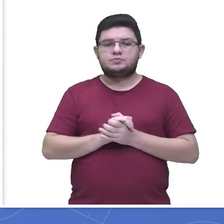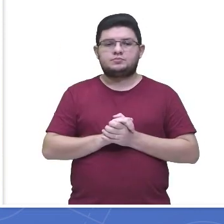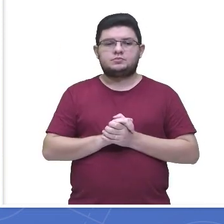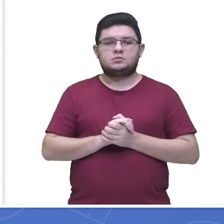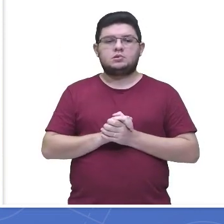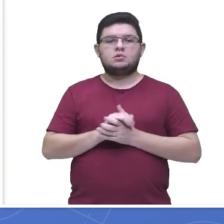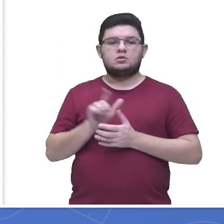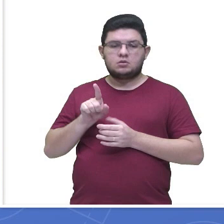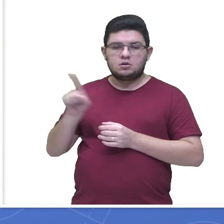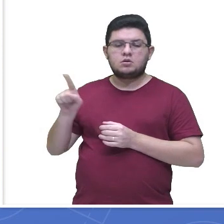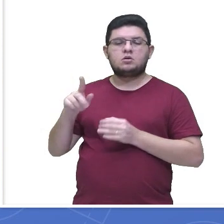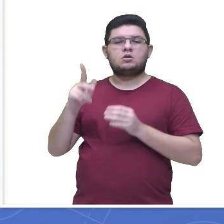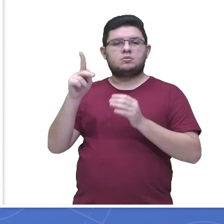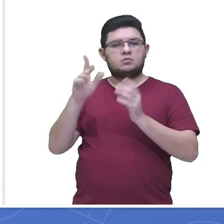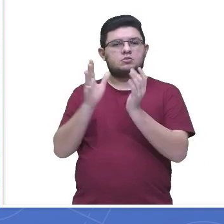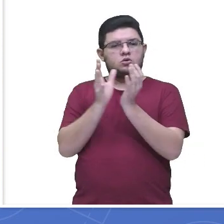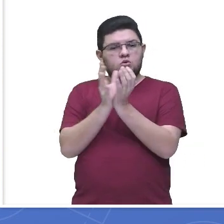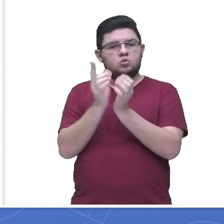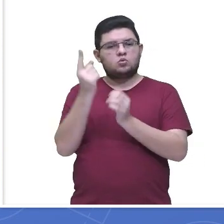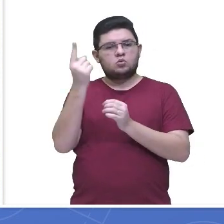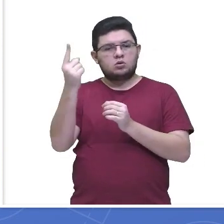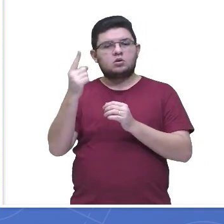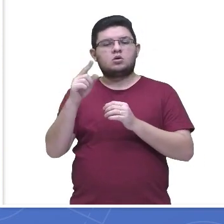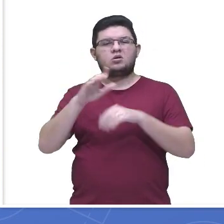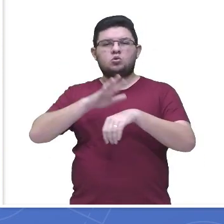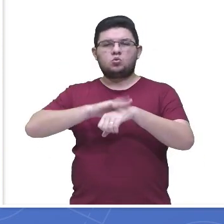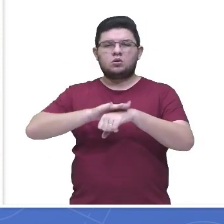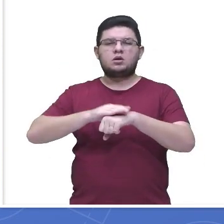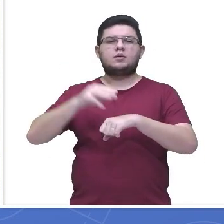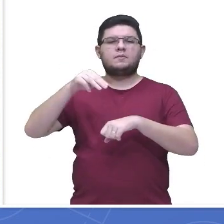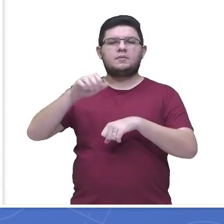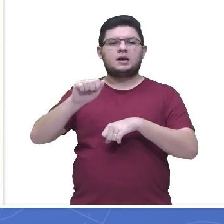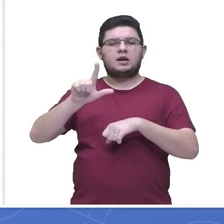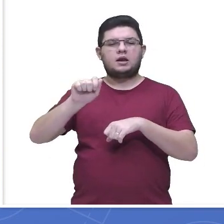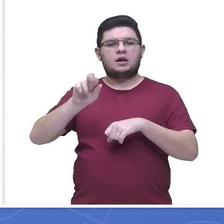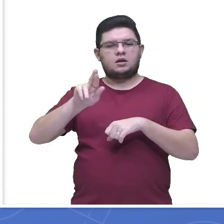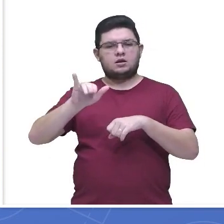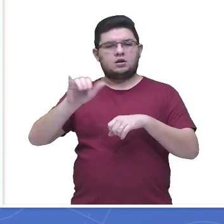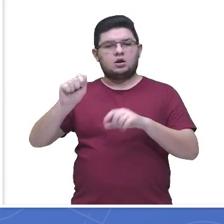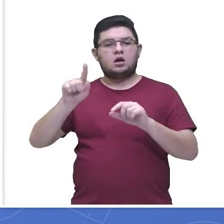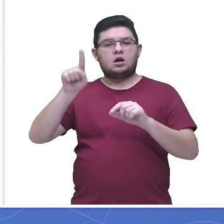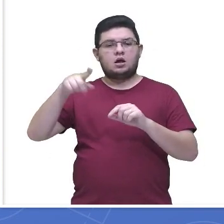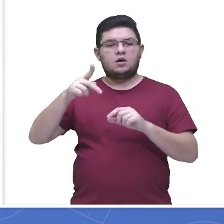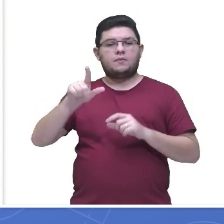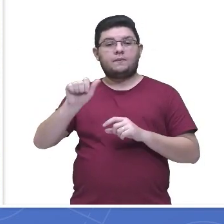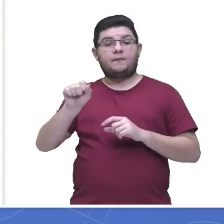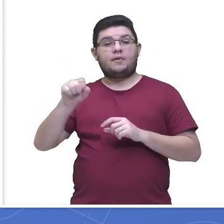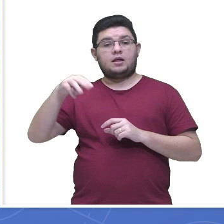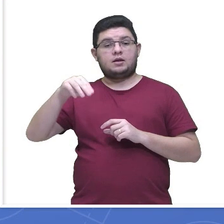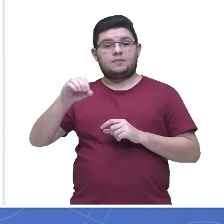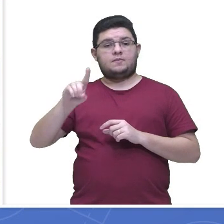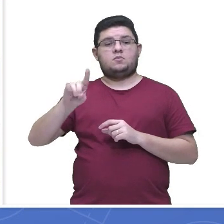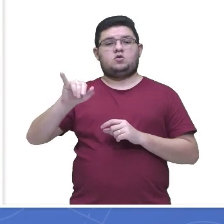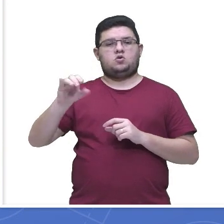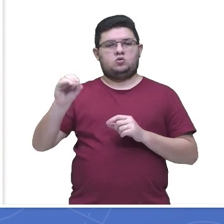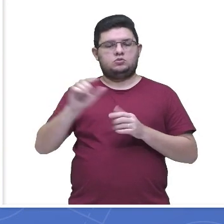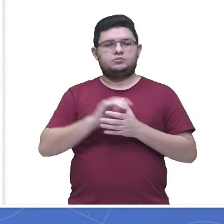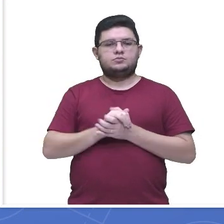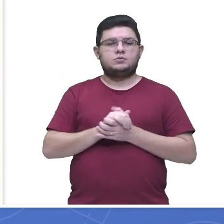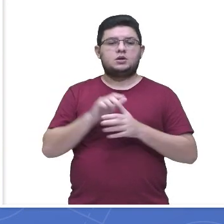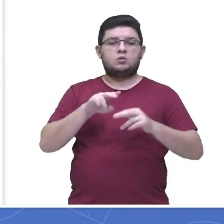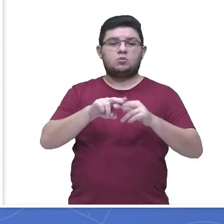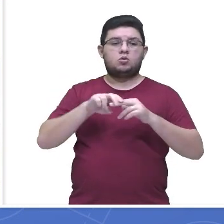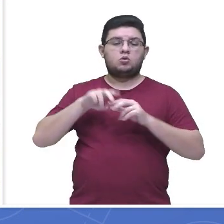gente tem ali, ó, o protozoário causador da malária no homem é o parasita plasmódio. Então, a nossa alternativa certa é a letra